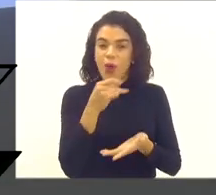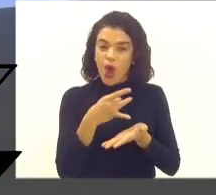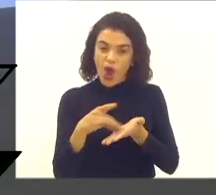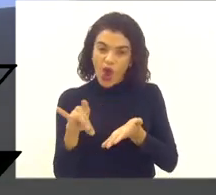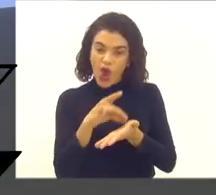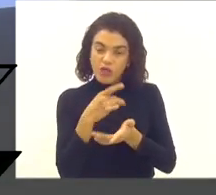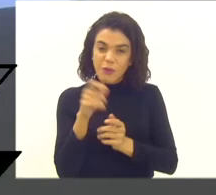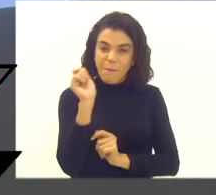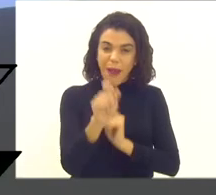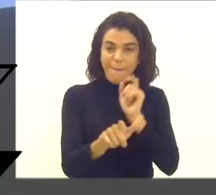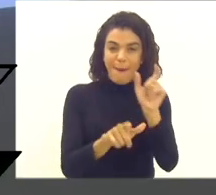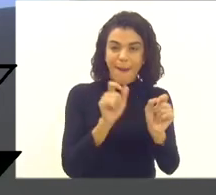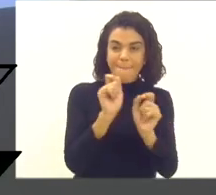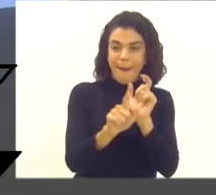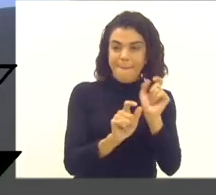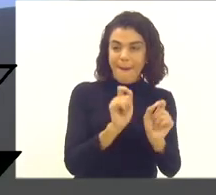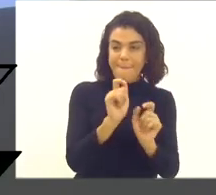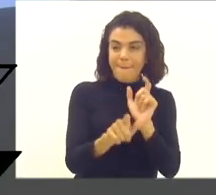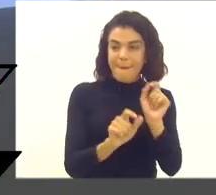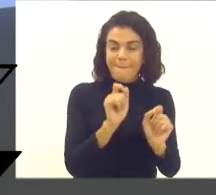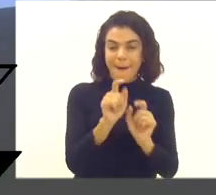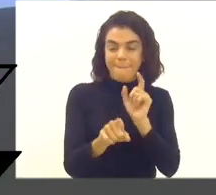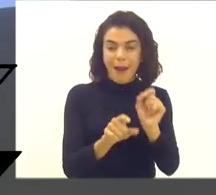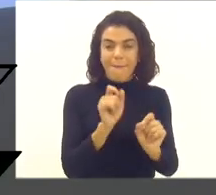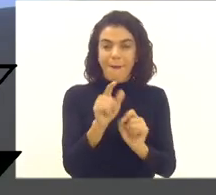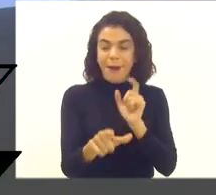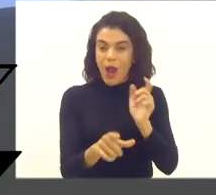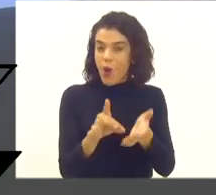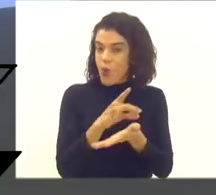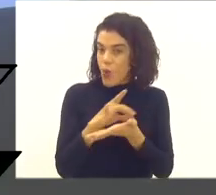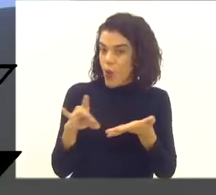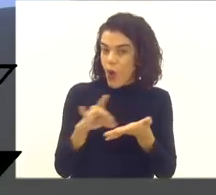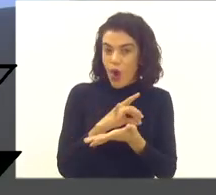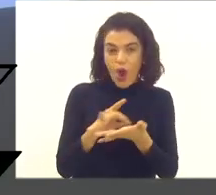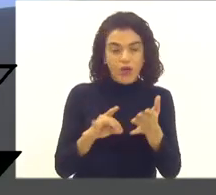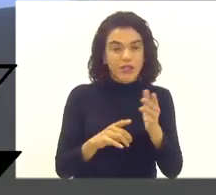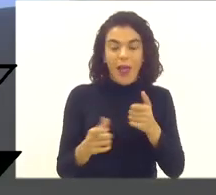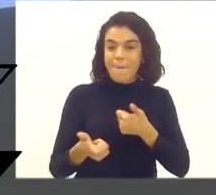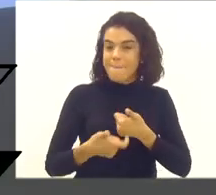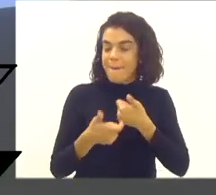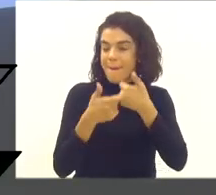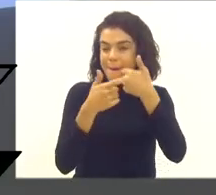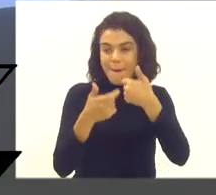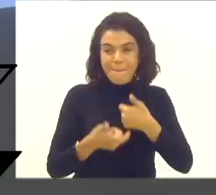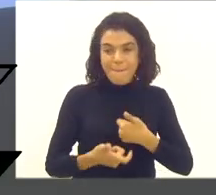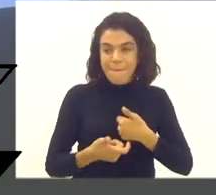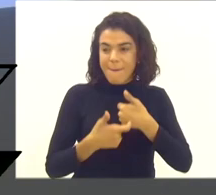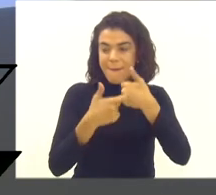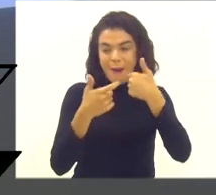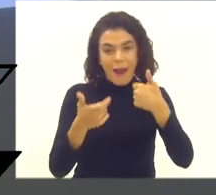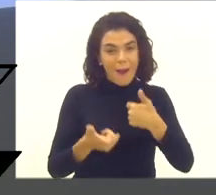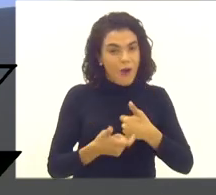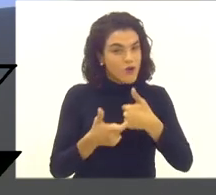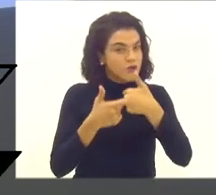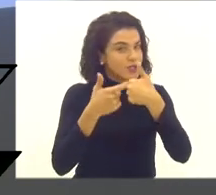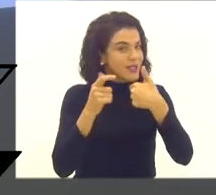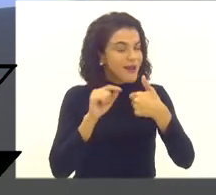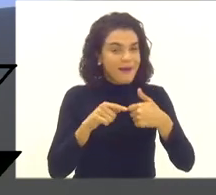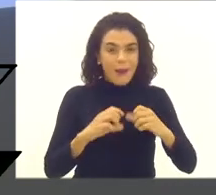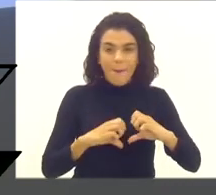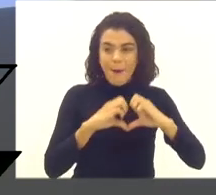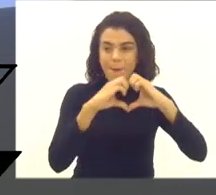com a o discurso de ódio por exemplo dá muito clique né os cliques